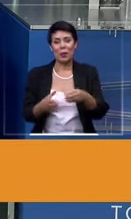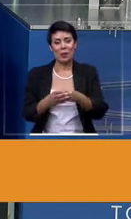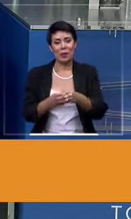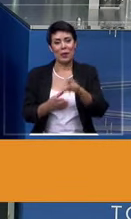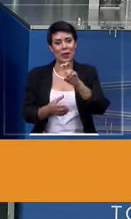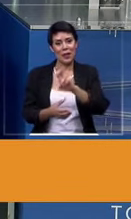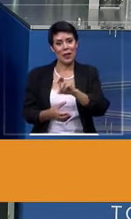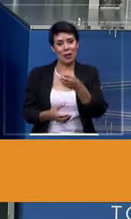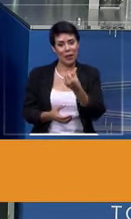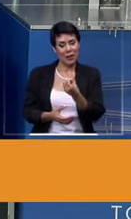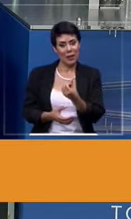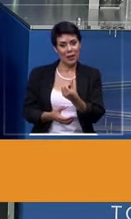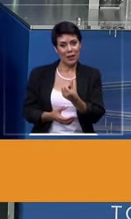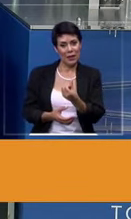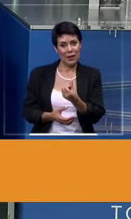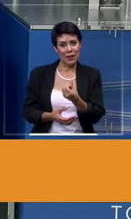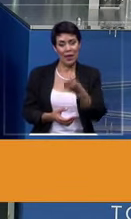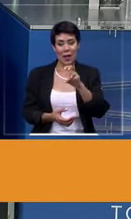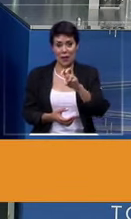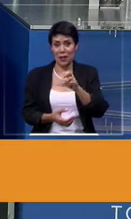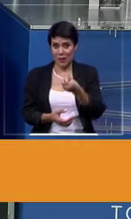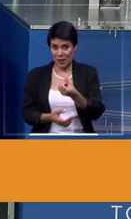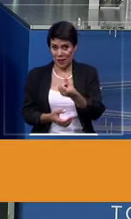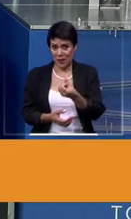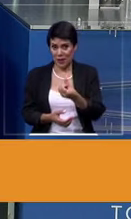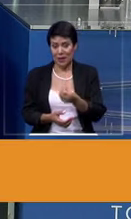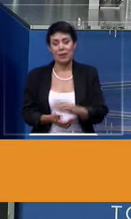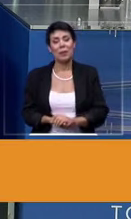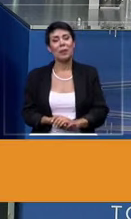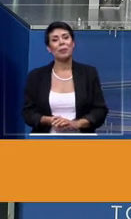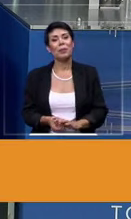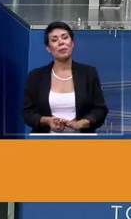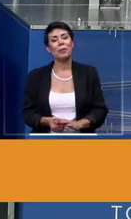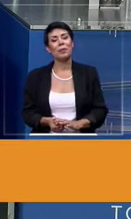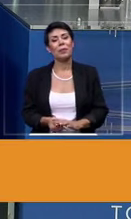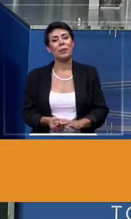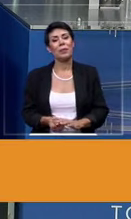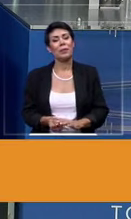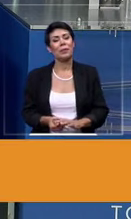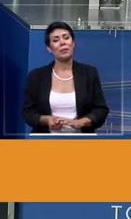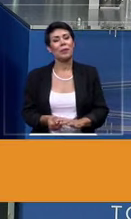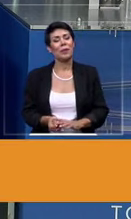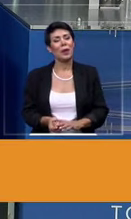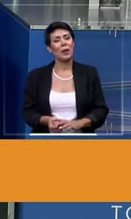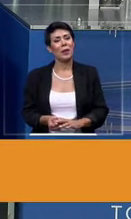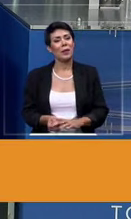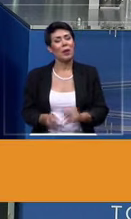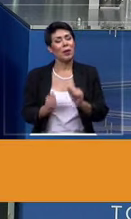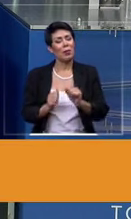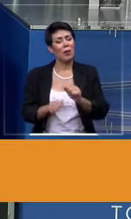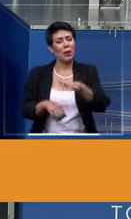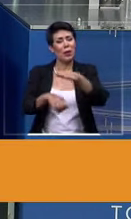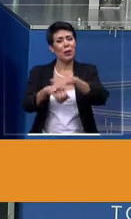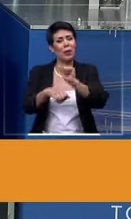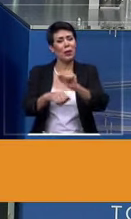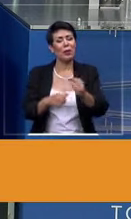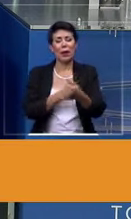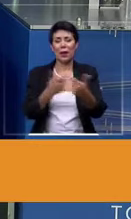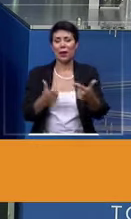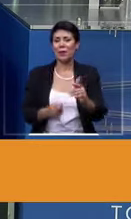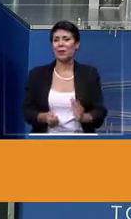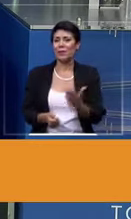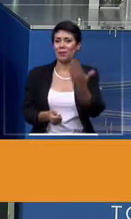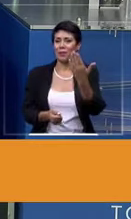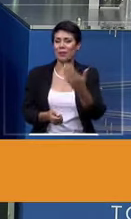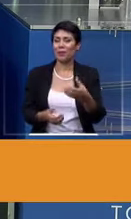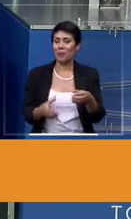número 56. Rosa, 56. Pode chamar que a sorte vem, vem sorte, vem sorte.